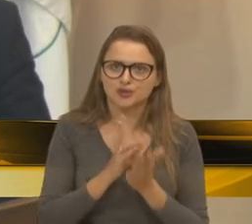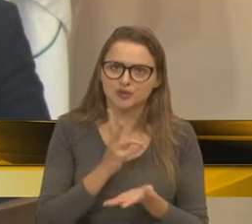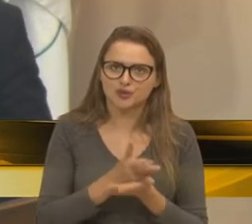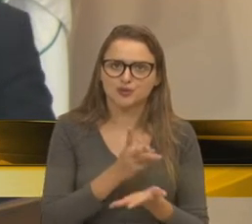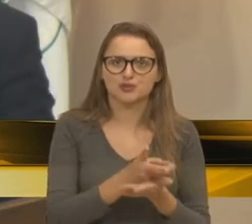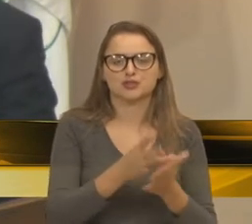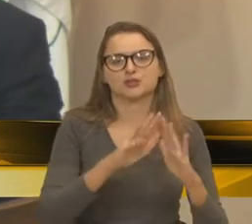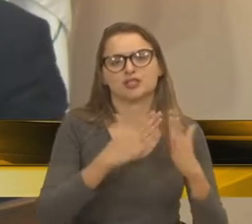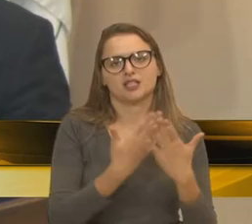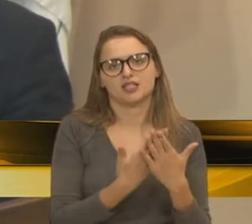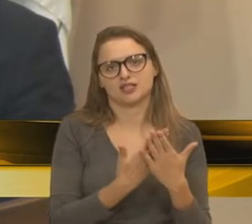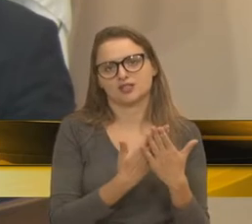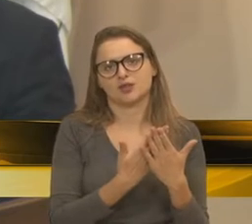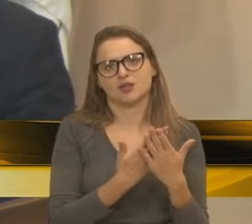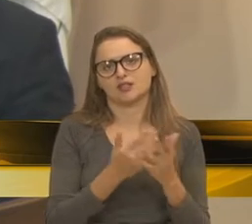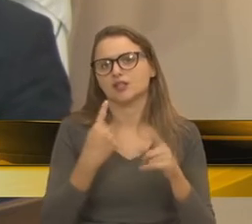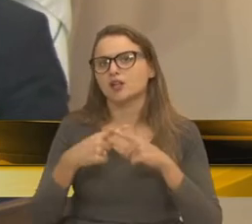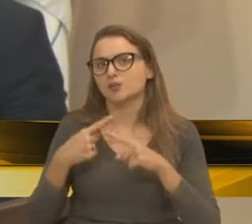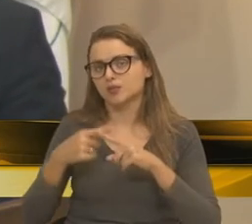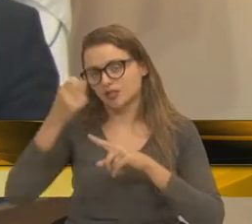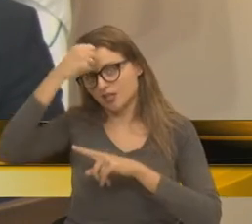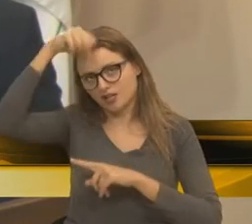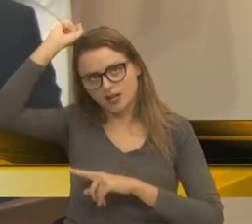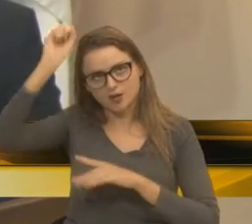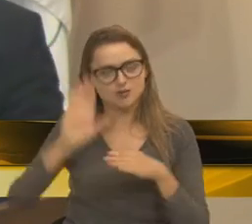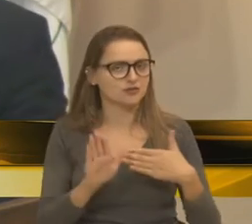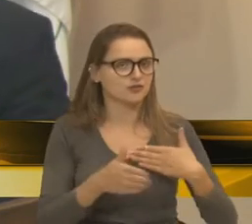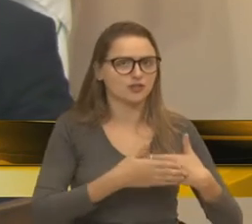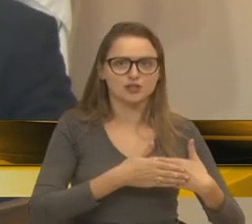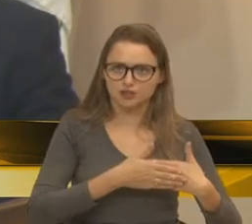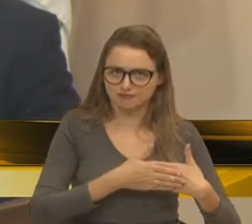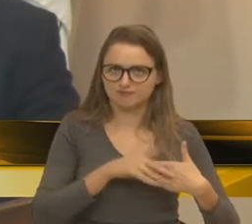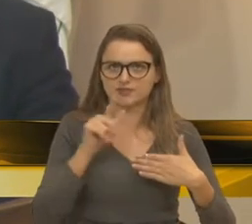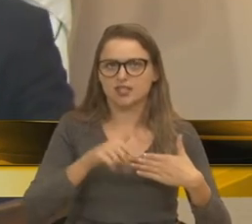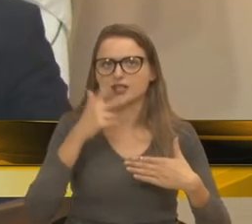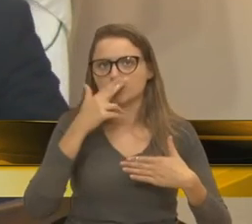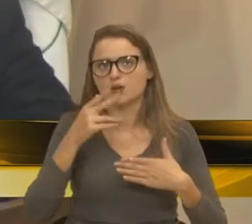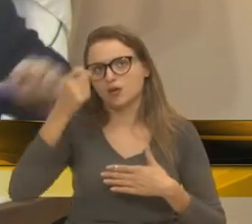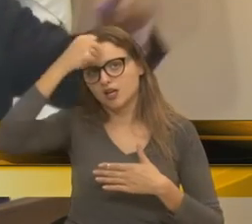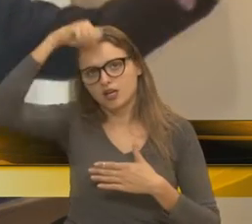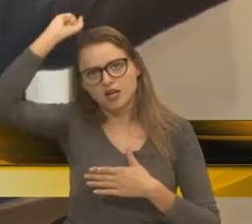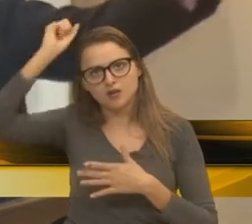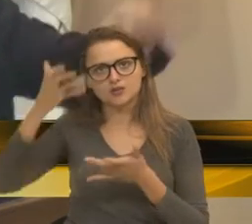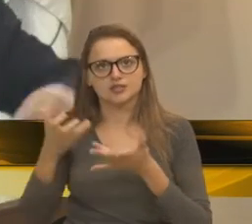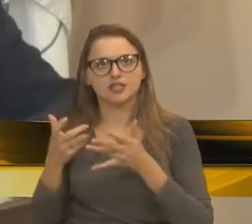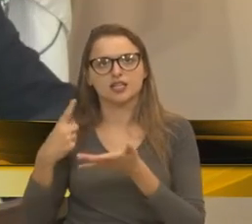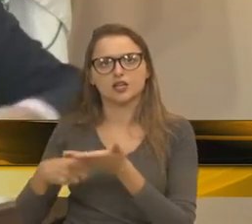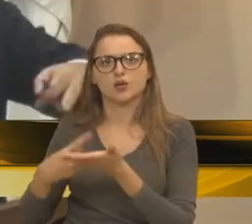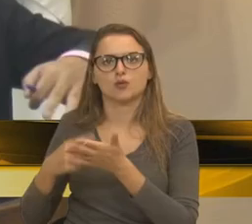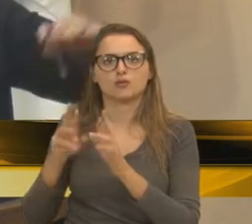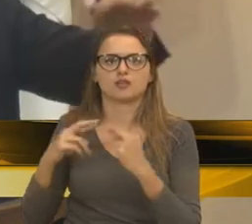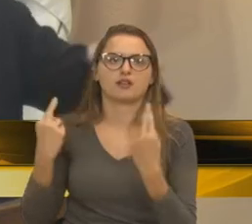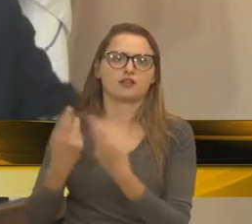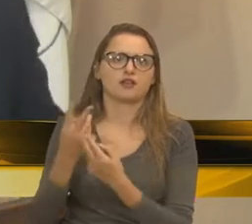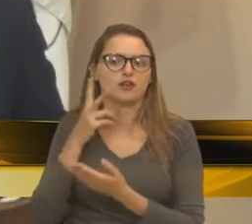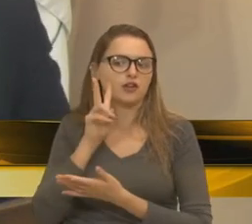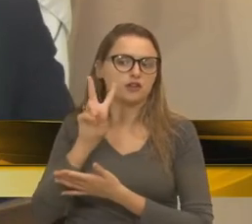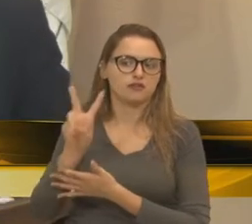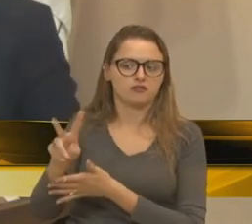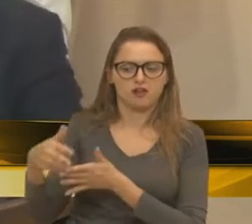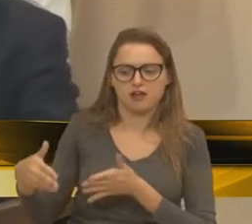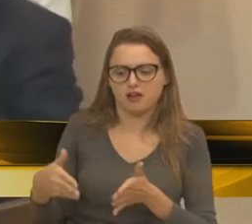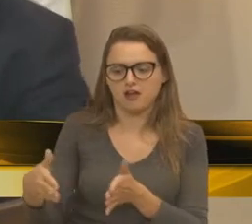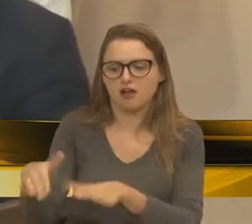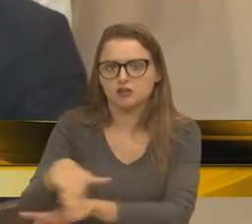Santa Fé. A UX fechou, não dialogou. É a mesma UX que vem aqui agora querer marcar reunião para a gente ir lá ver a questão das